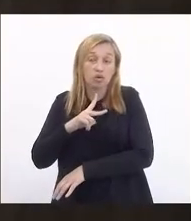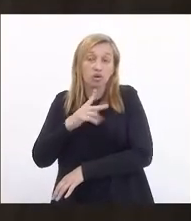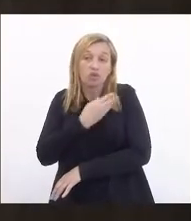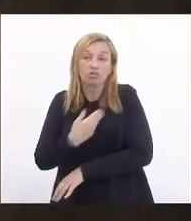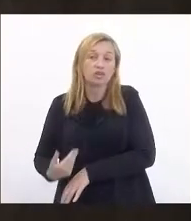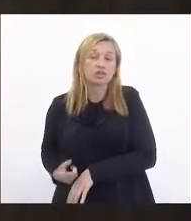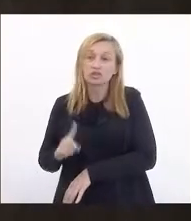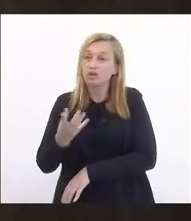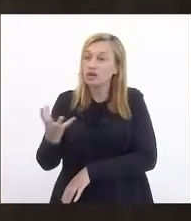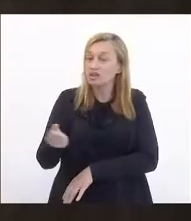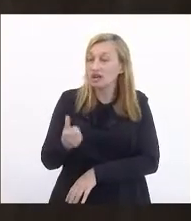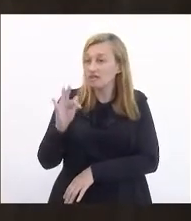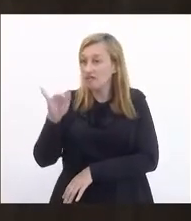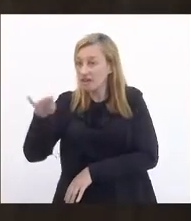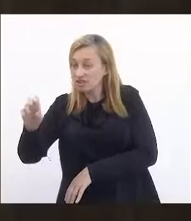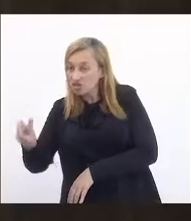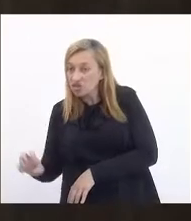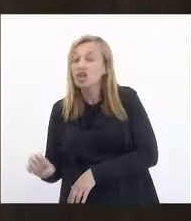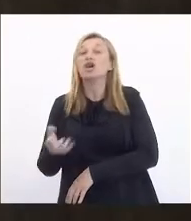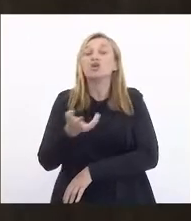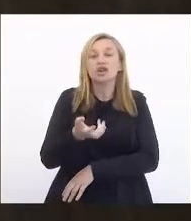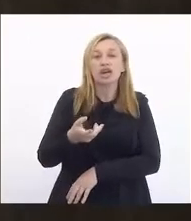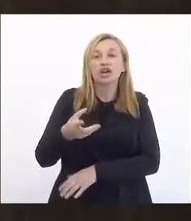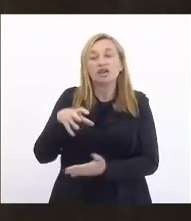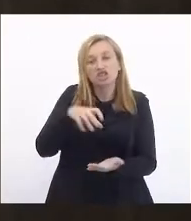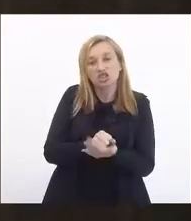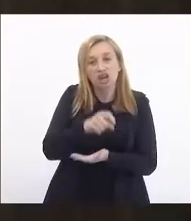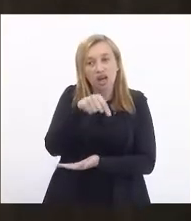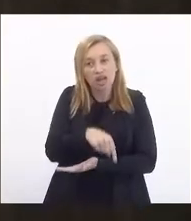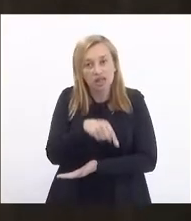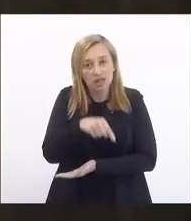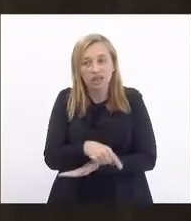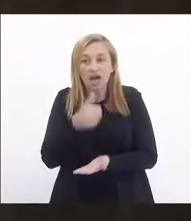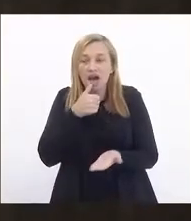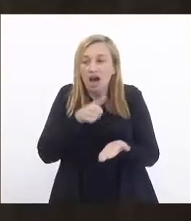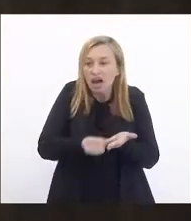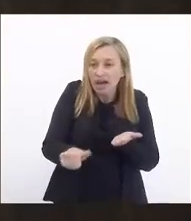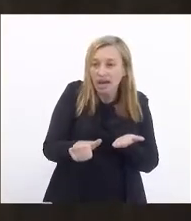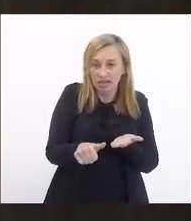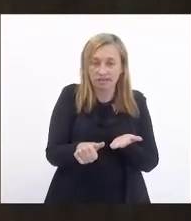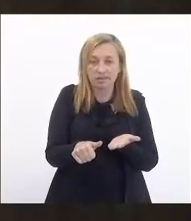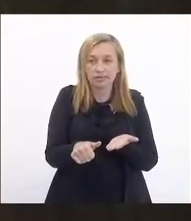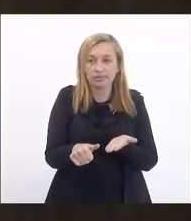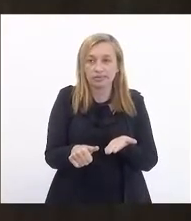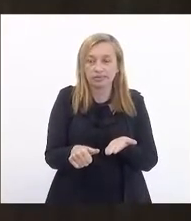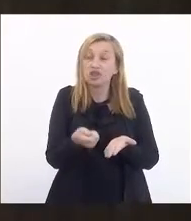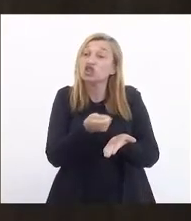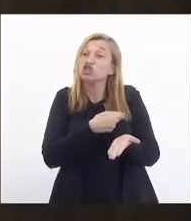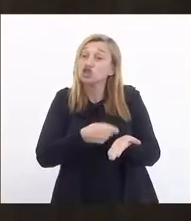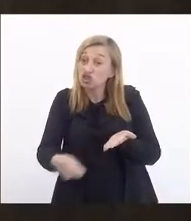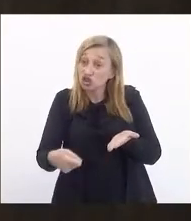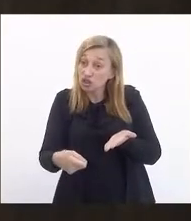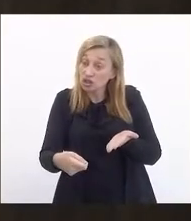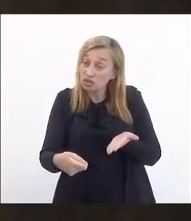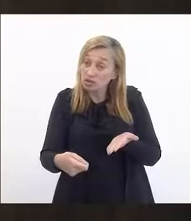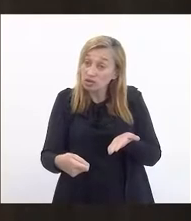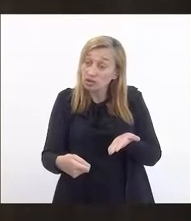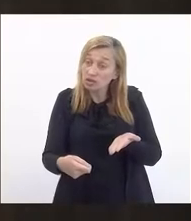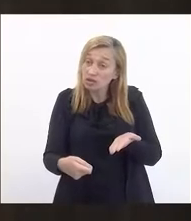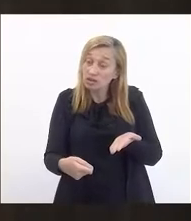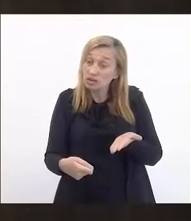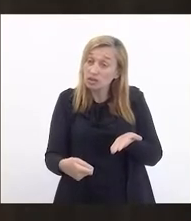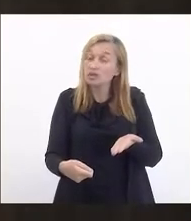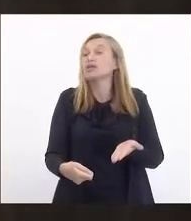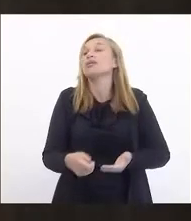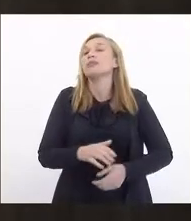a FAFERJ mas eu quero aqui deixar registrada a carta escrita em nota em